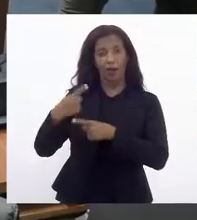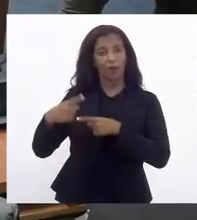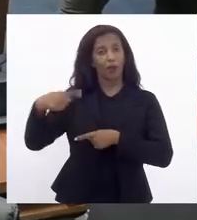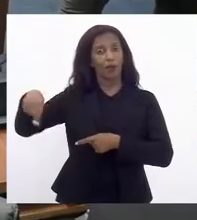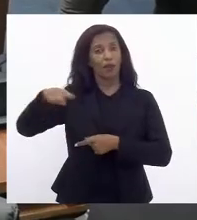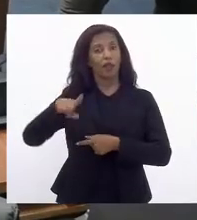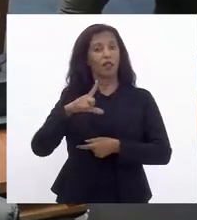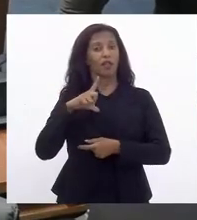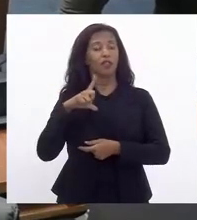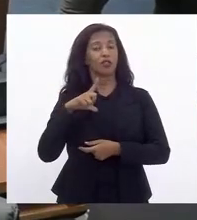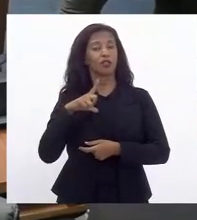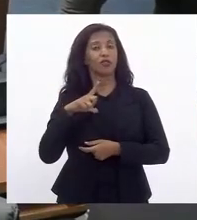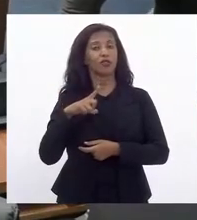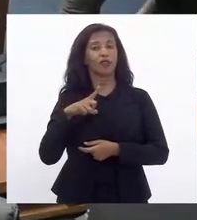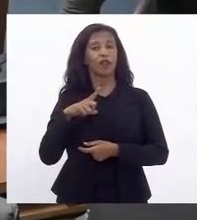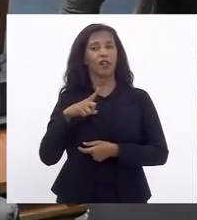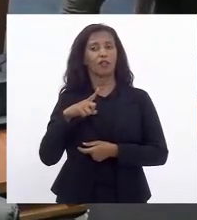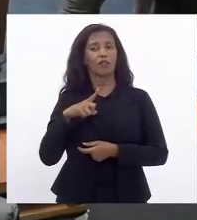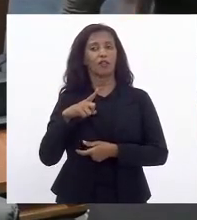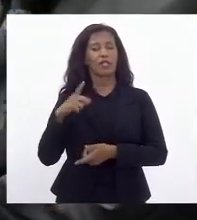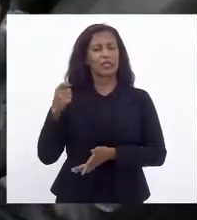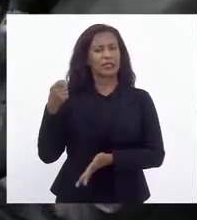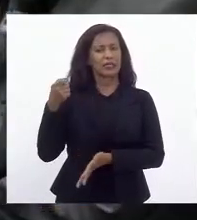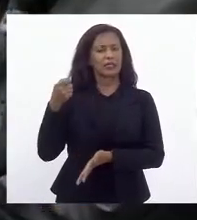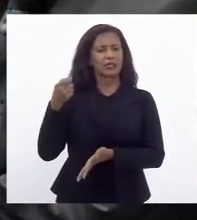tiveram sentença.